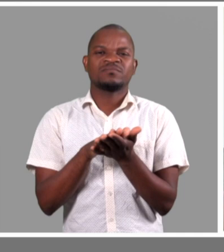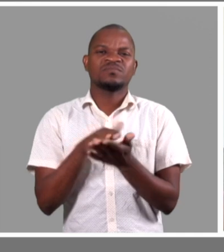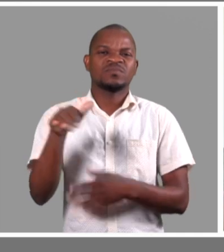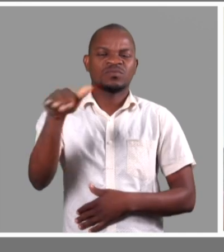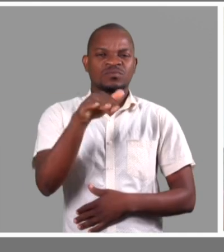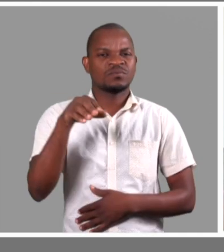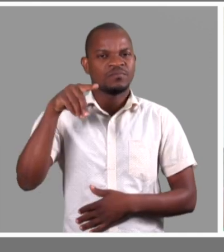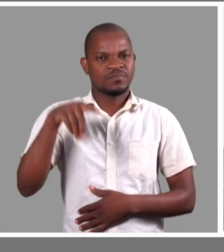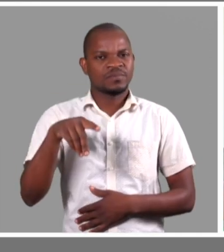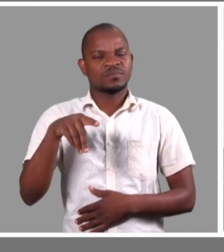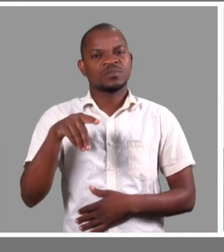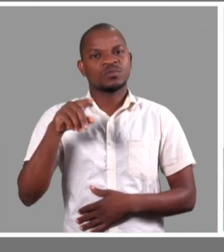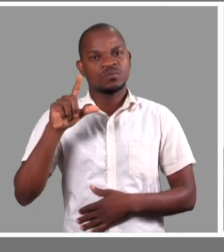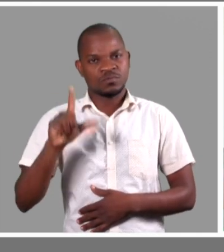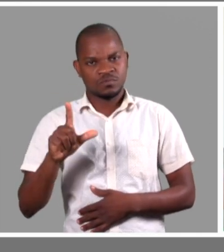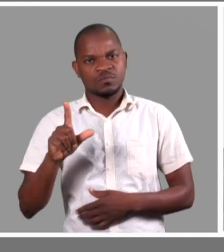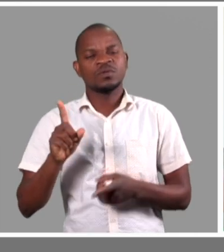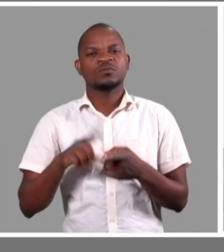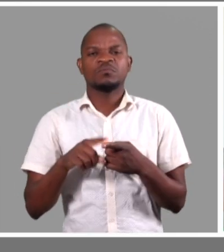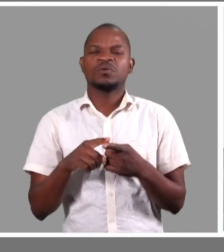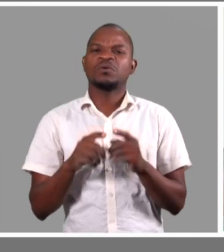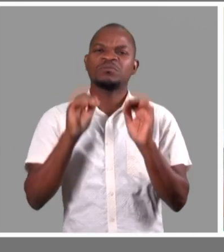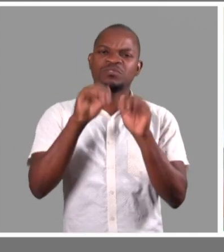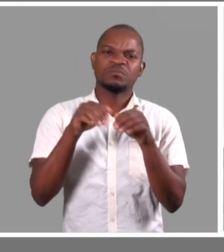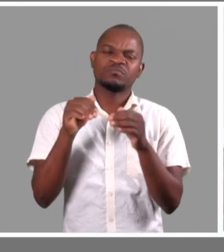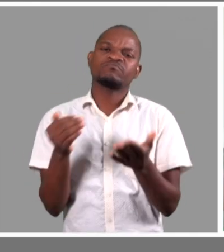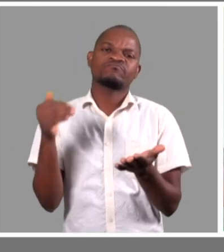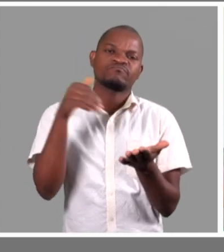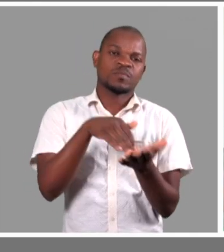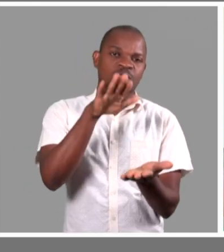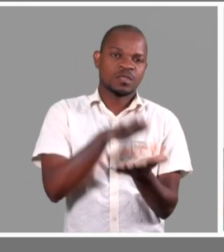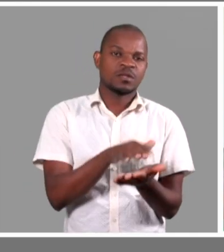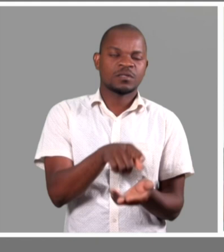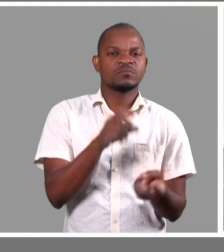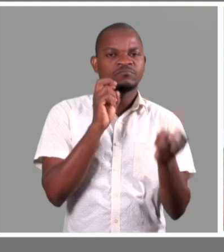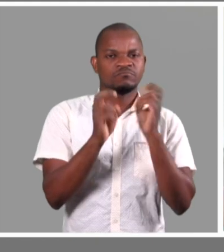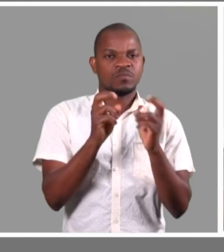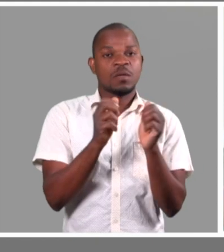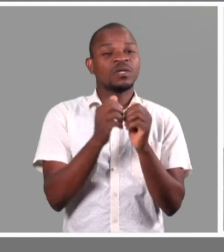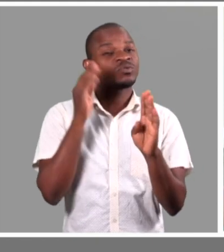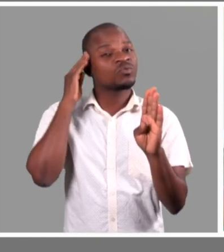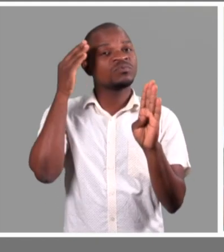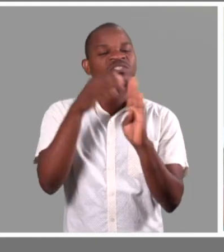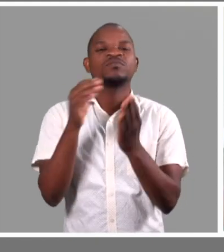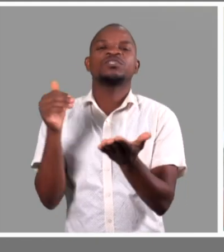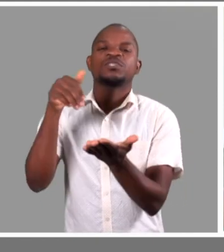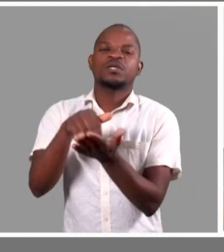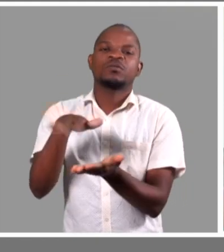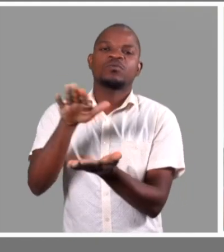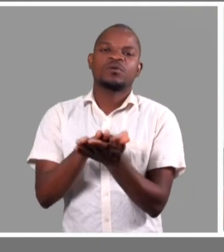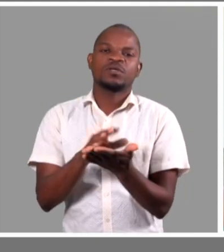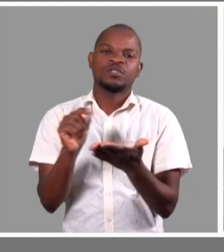bairro, para te chamar, vim de garçom, até aqui, na eletricidade, eu vou responder,